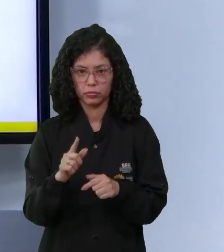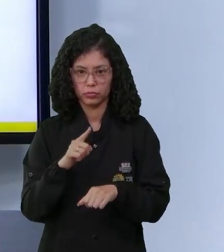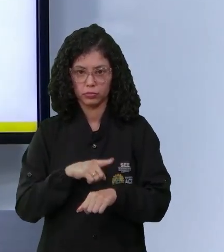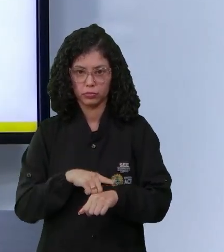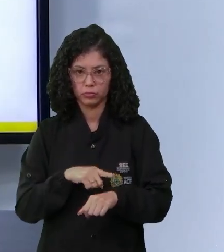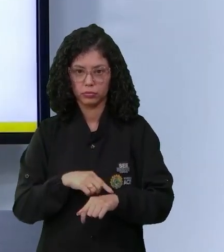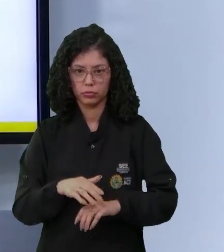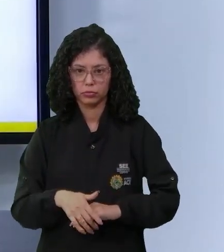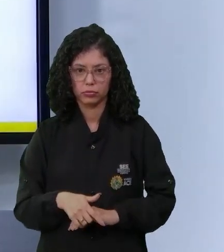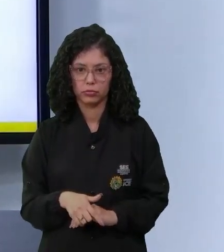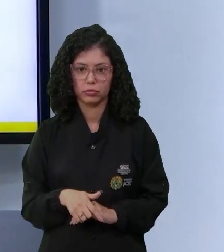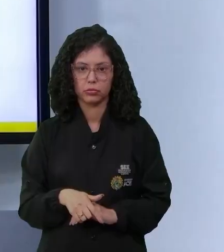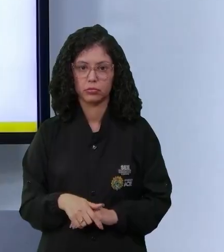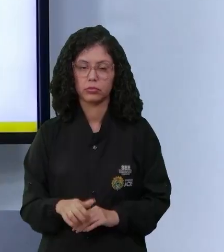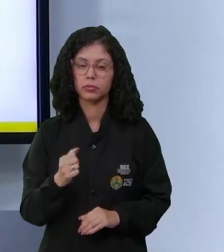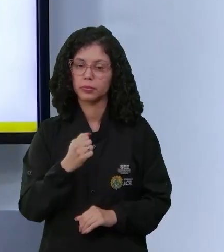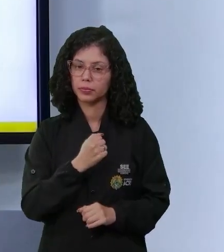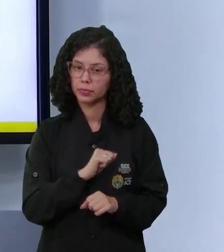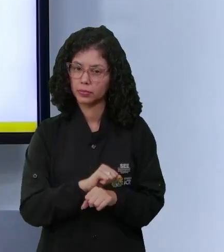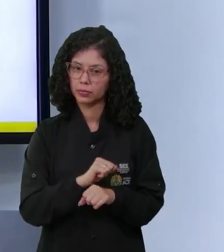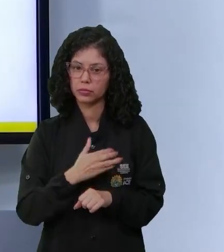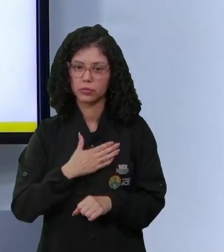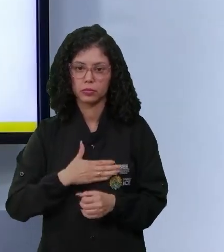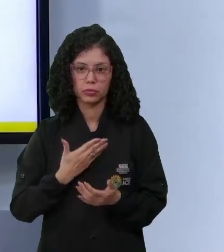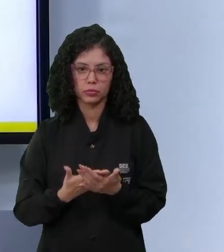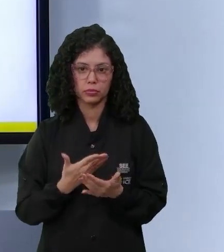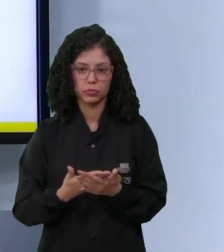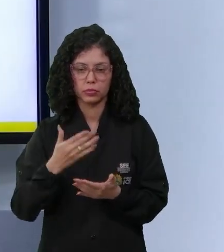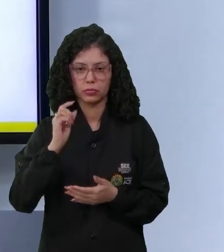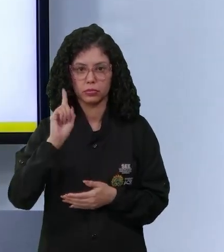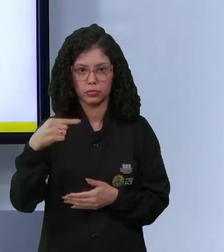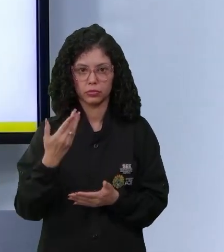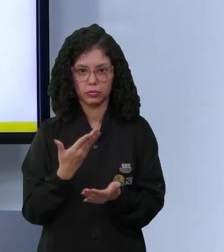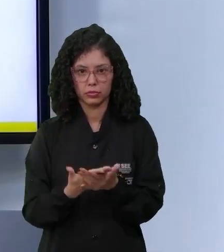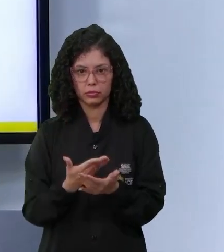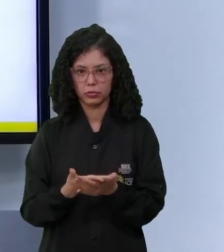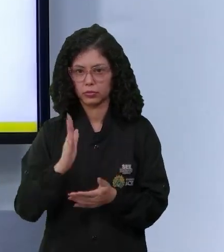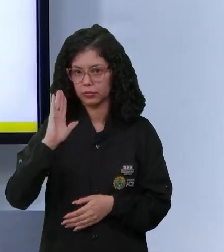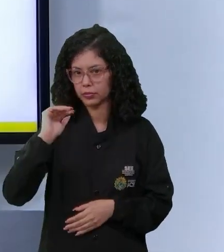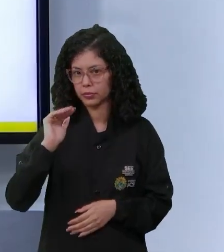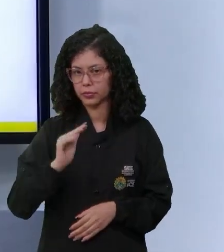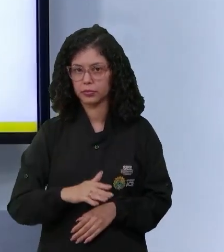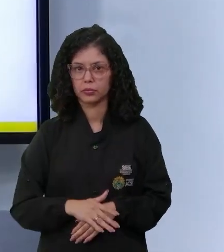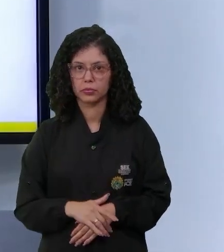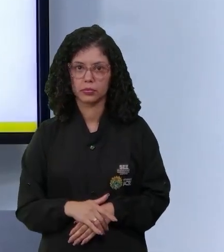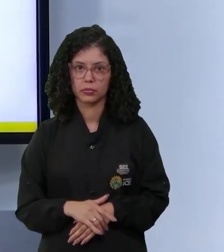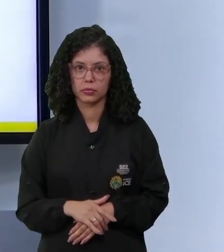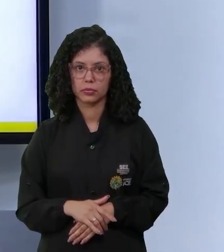Eu espero que vocês tenham gostado da aula. Fiquem com Deus e até a próxima. Tchau, tchau.